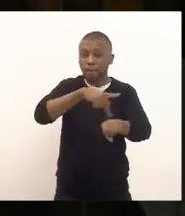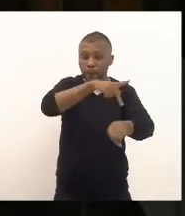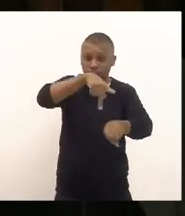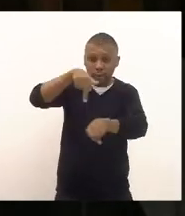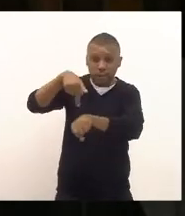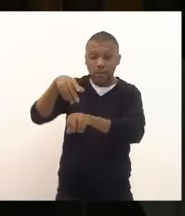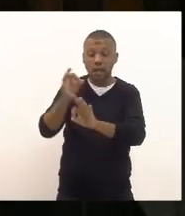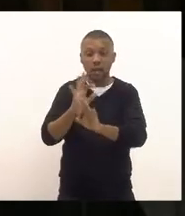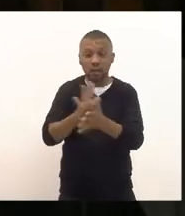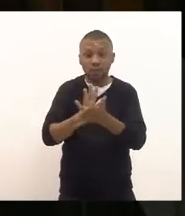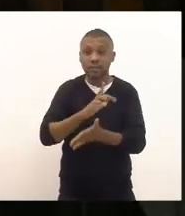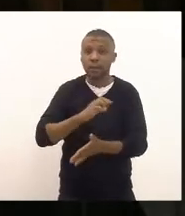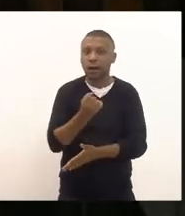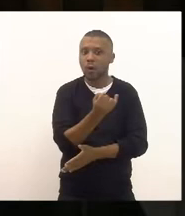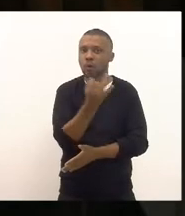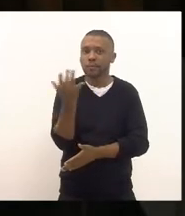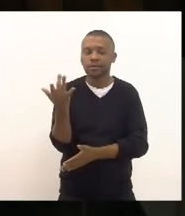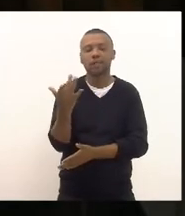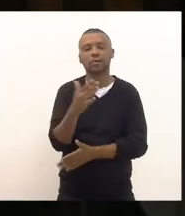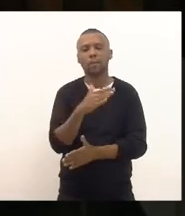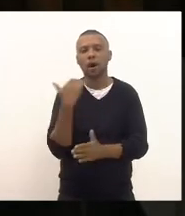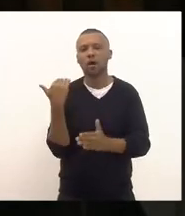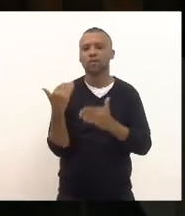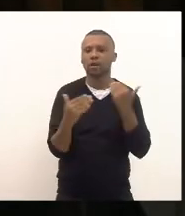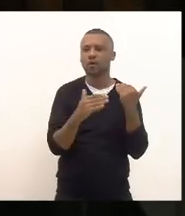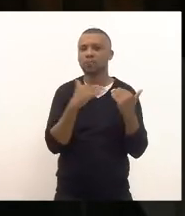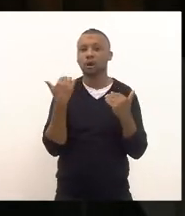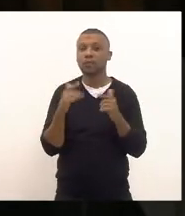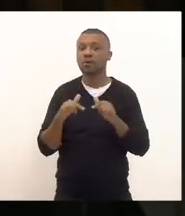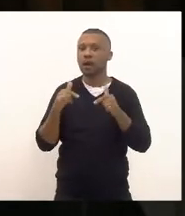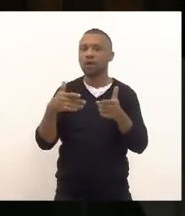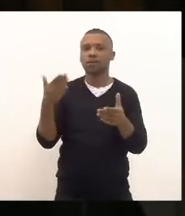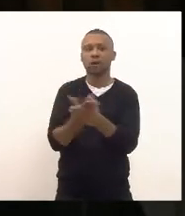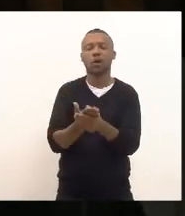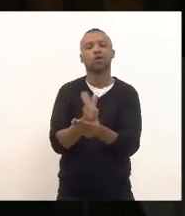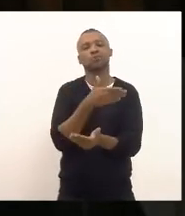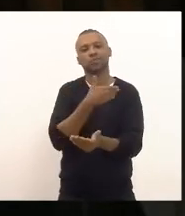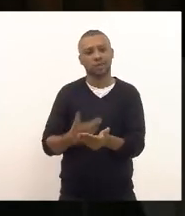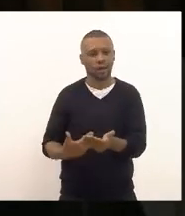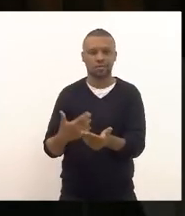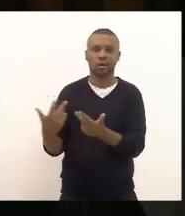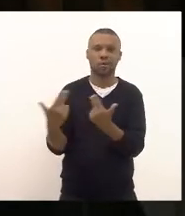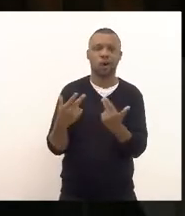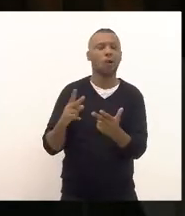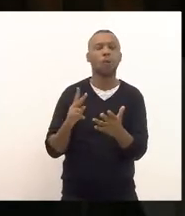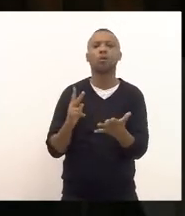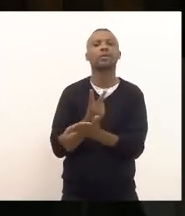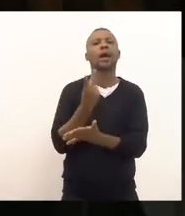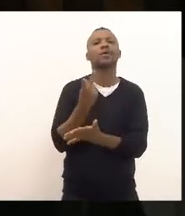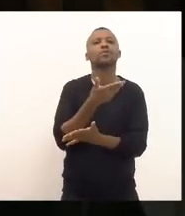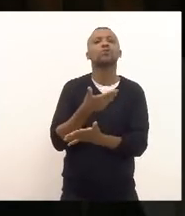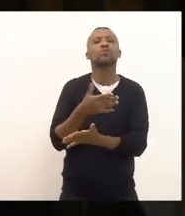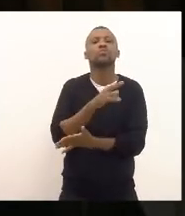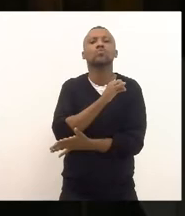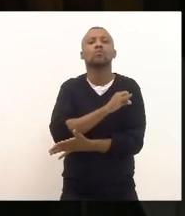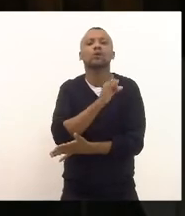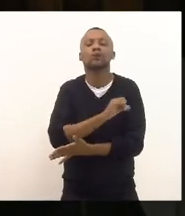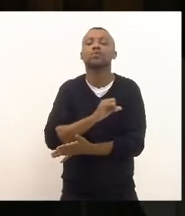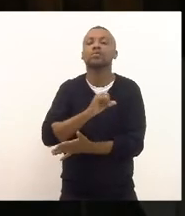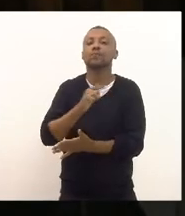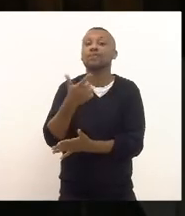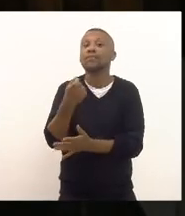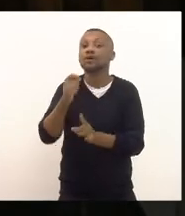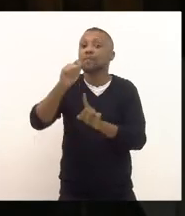que tenham quantitativo de mortes causadas em ações do Estado como nós temos no estado do Rio de Janeiro em vinte meses do governo Cláudio